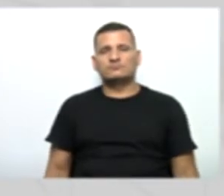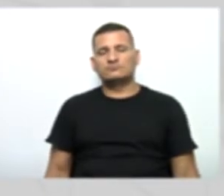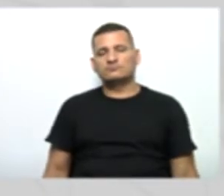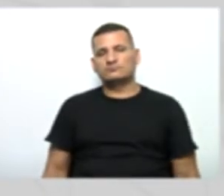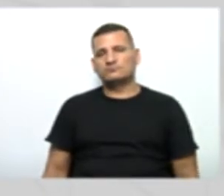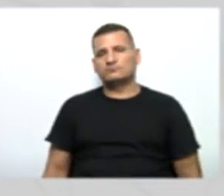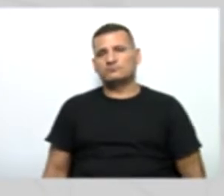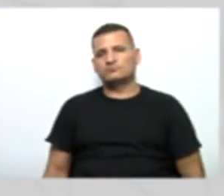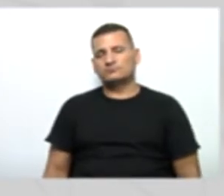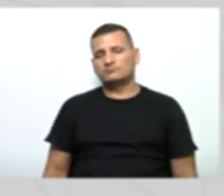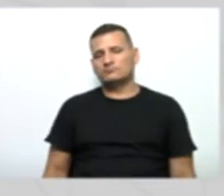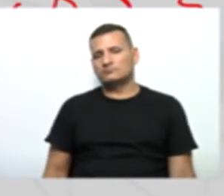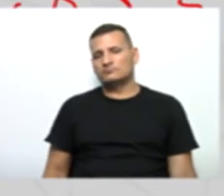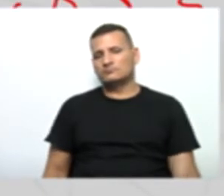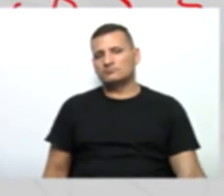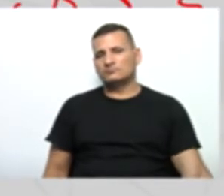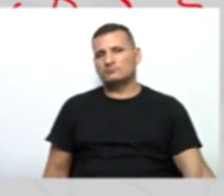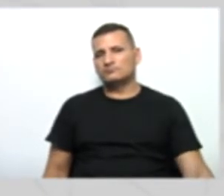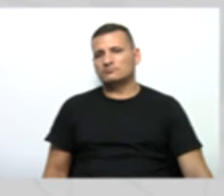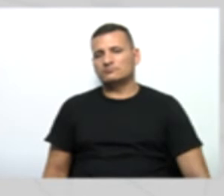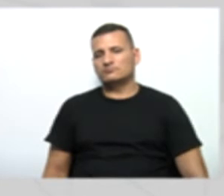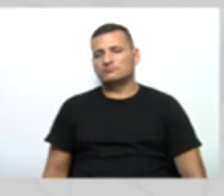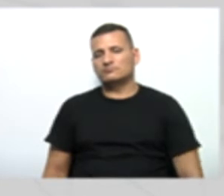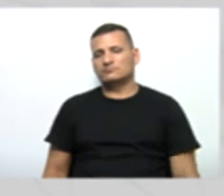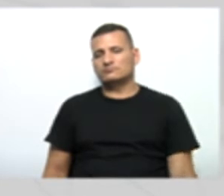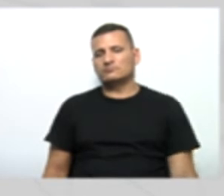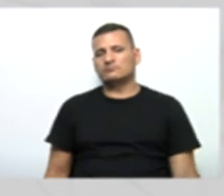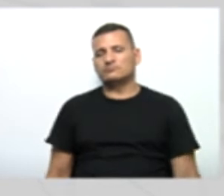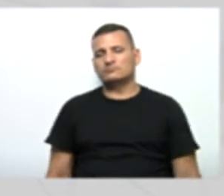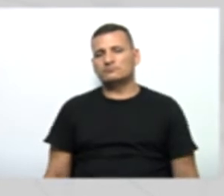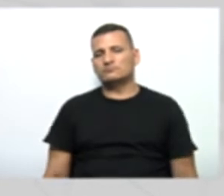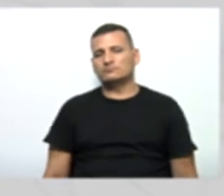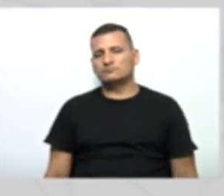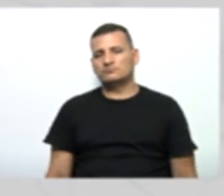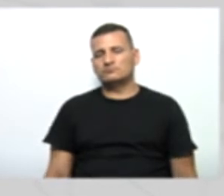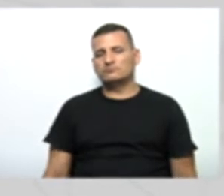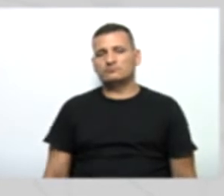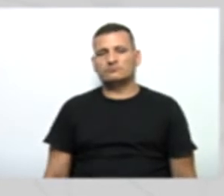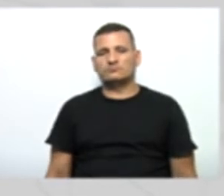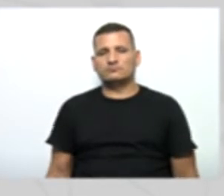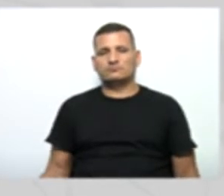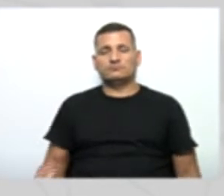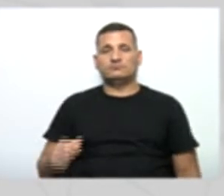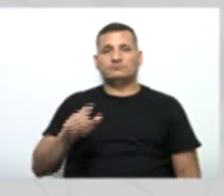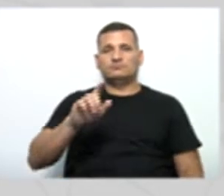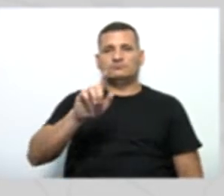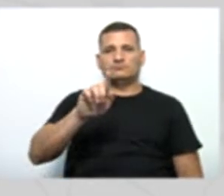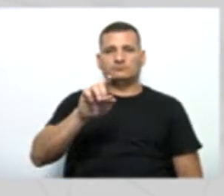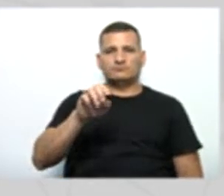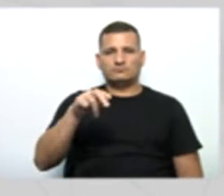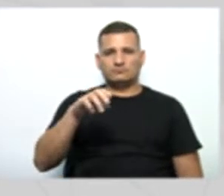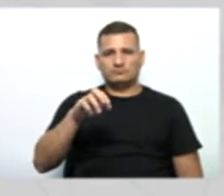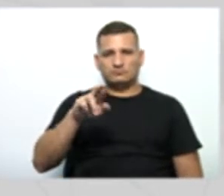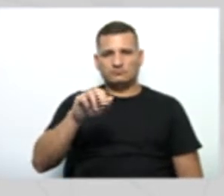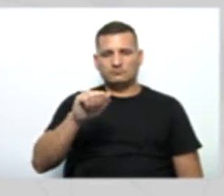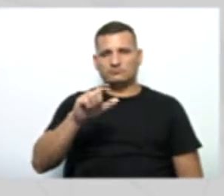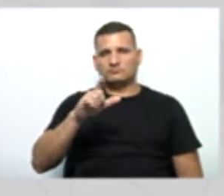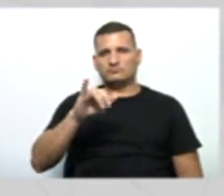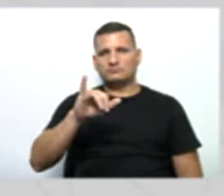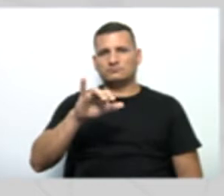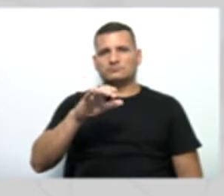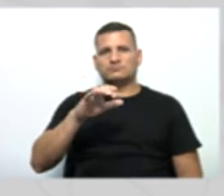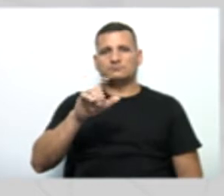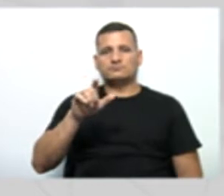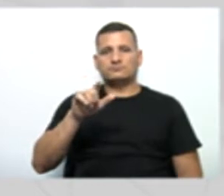ó, o quê? Uma generalização. Essa generalização, pessoal, é um exemplo de